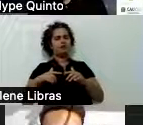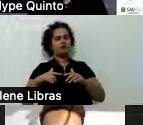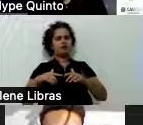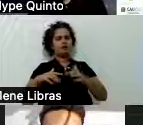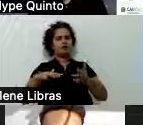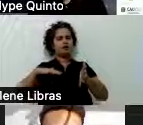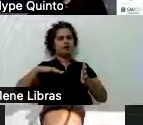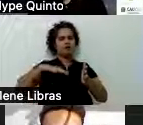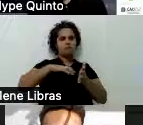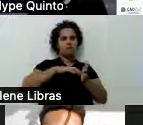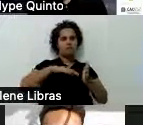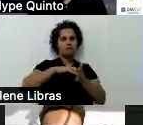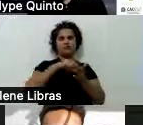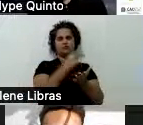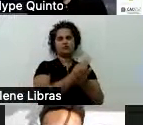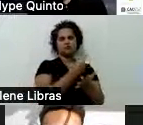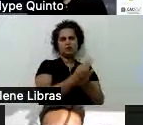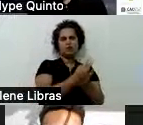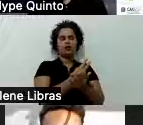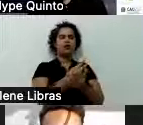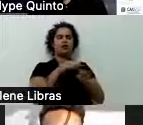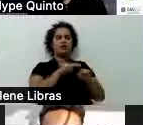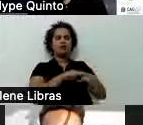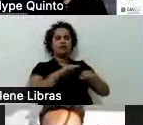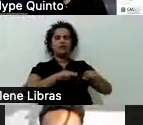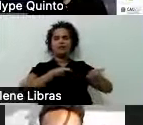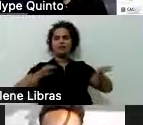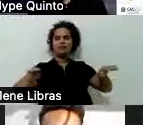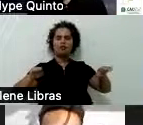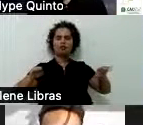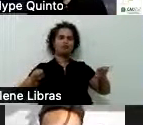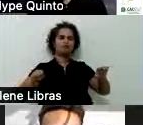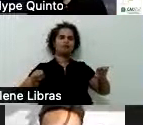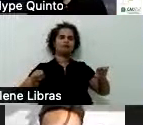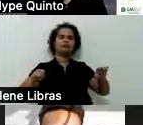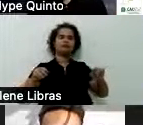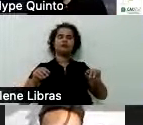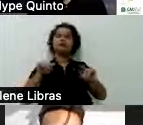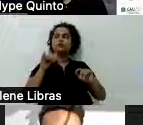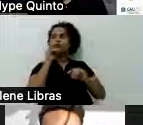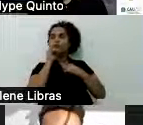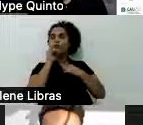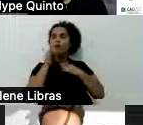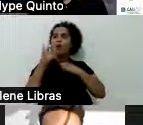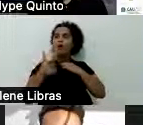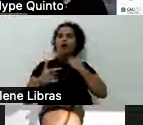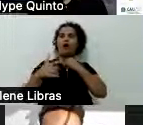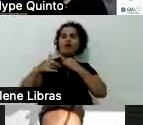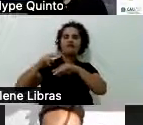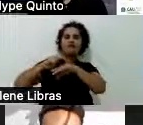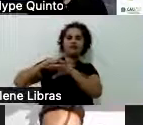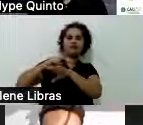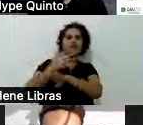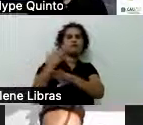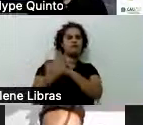automóveis, muitos espaços subutilizados ou escassez de áreas verdes. Quais os objetivos que a intervenção propunha, ou